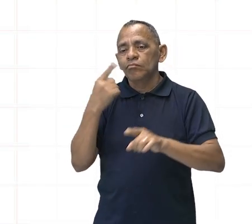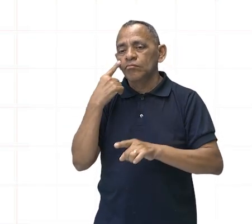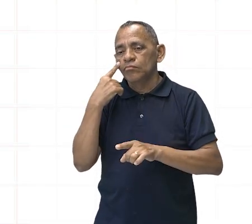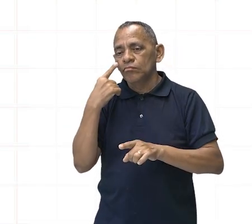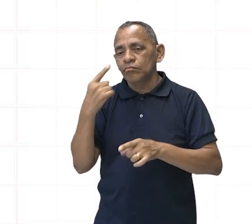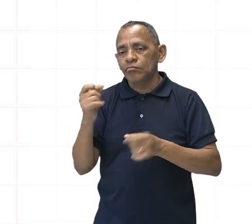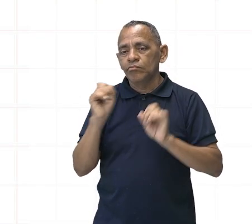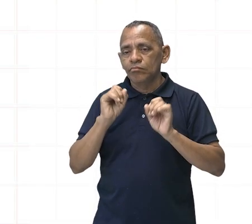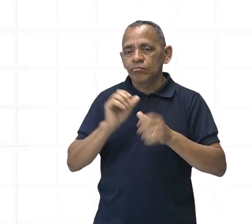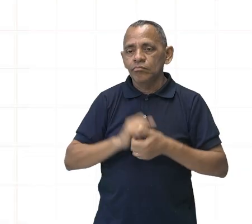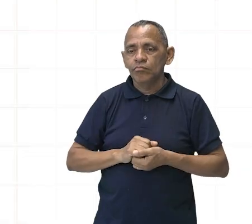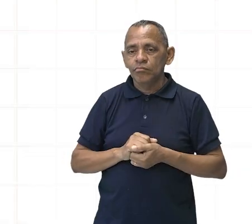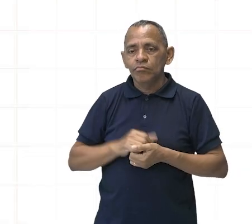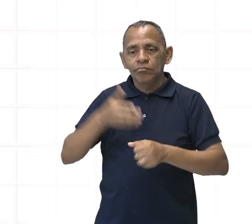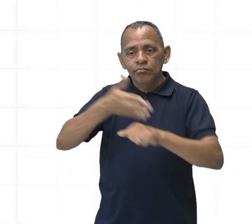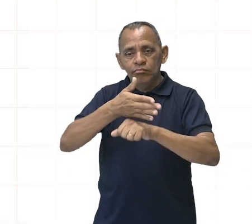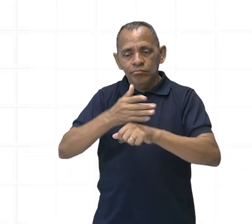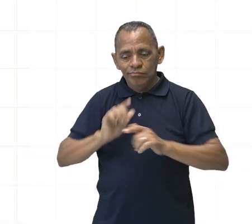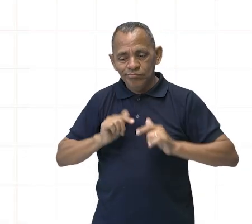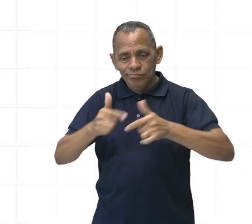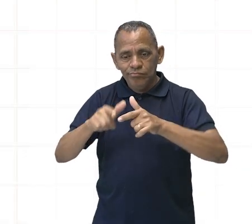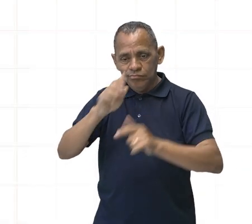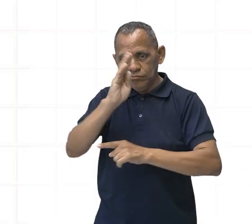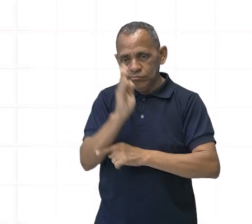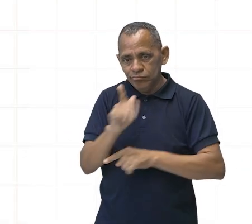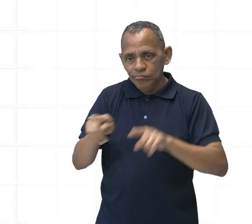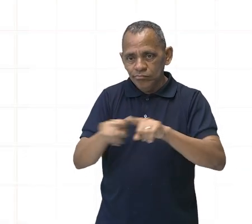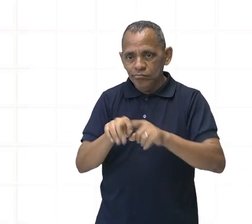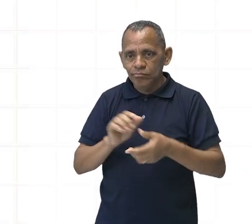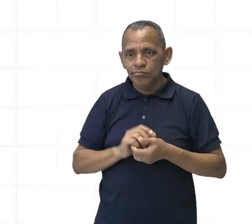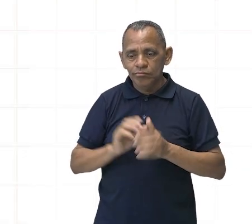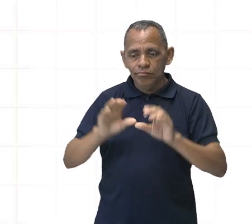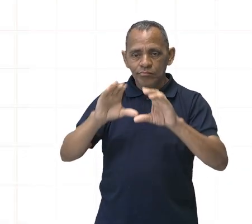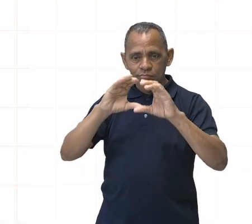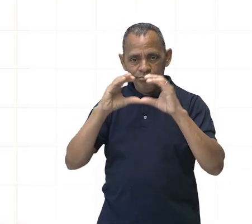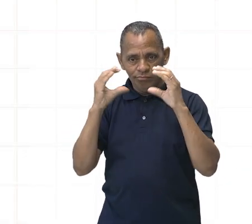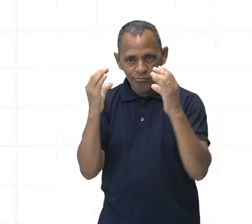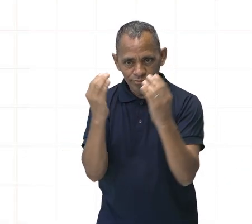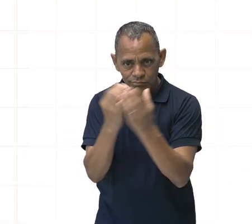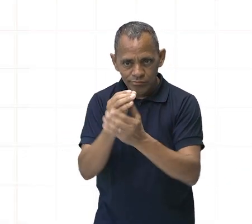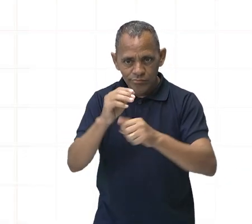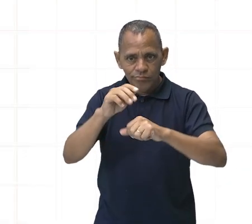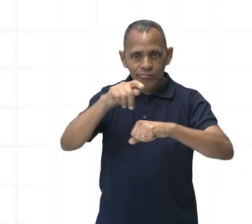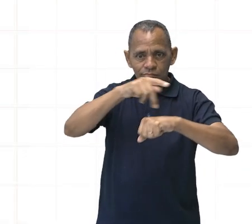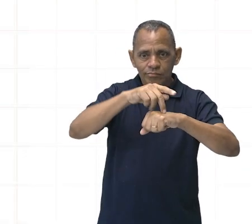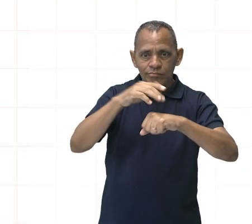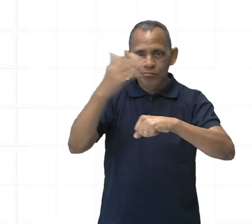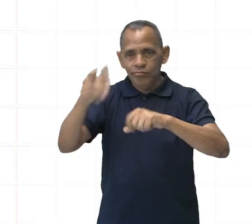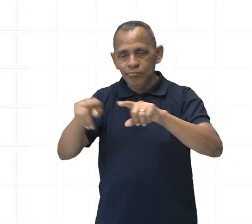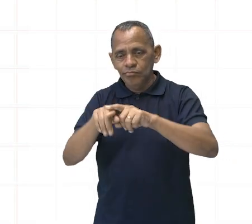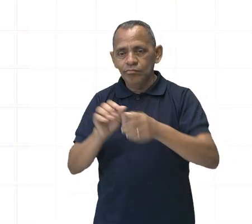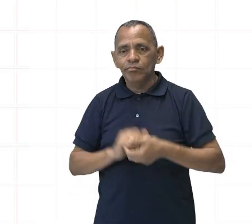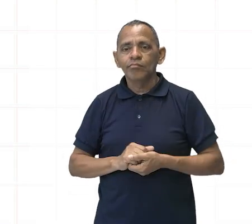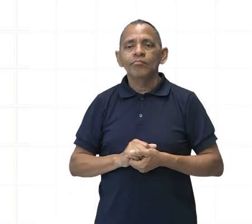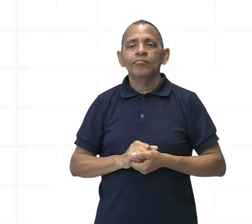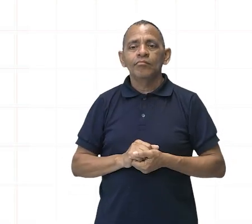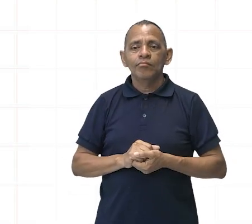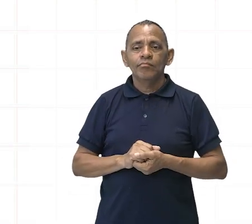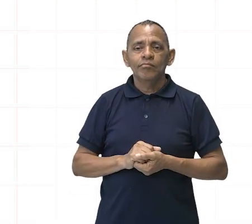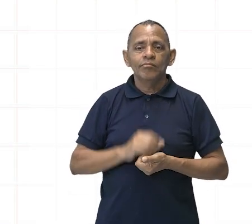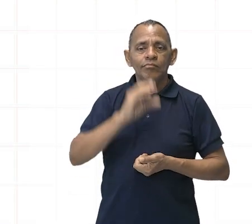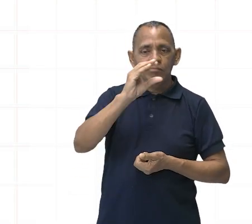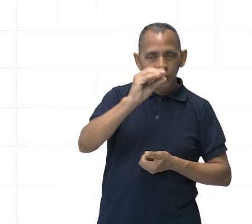a participação ativa do Brasil em fóruns internacionais como a Organização Mundial do